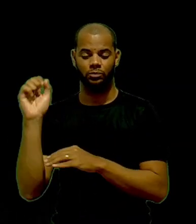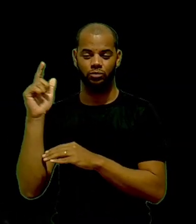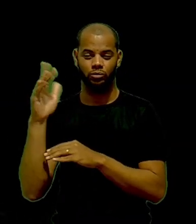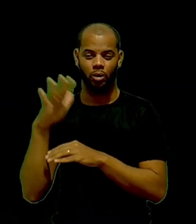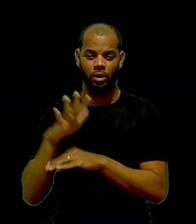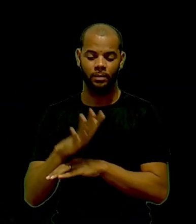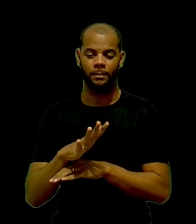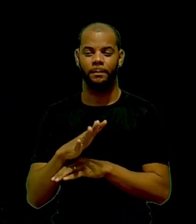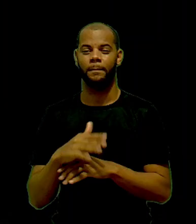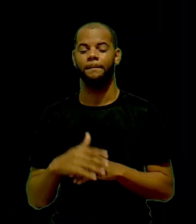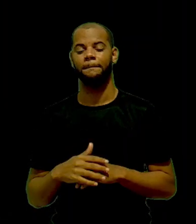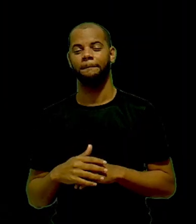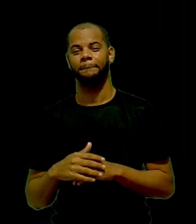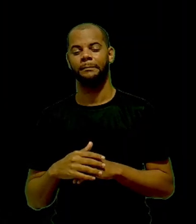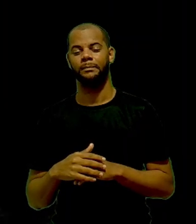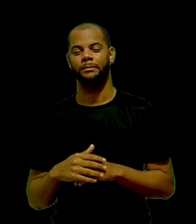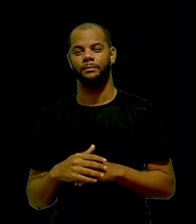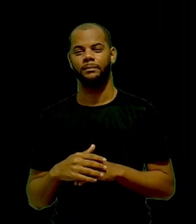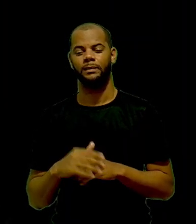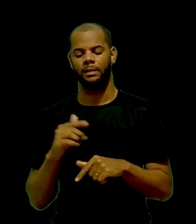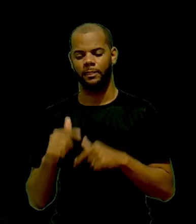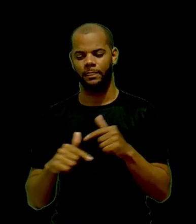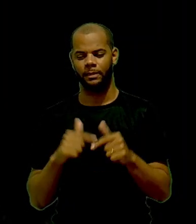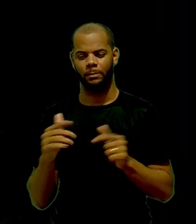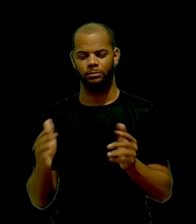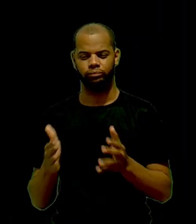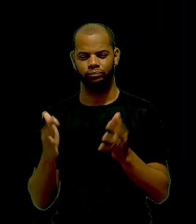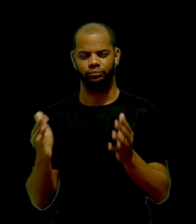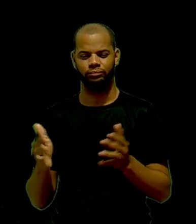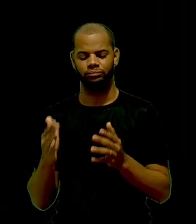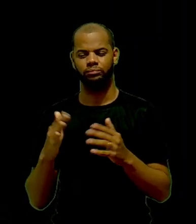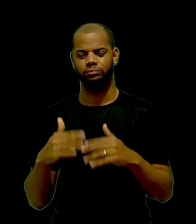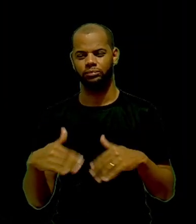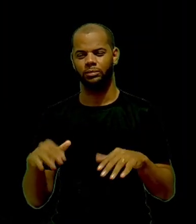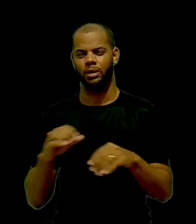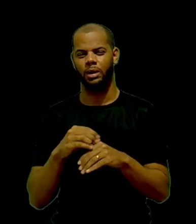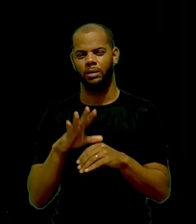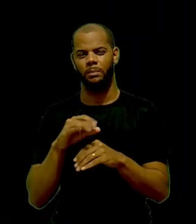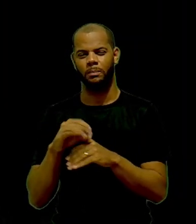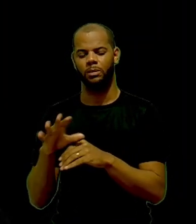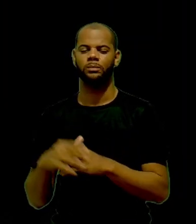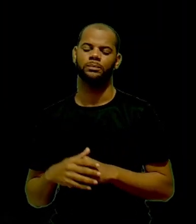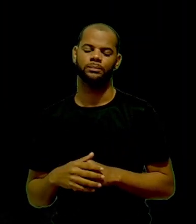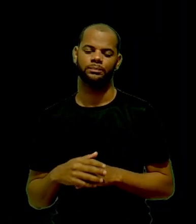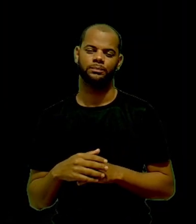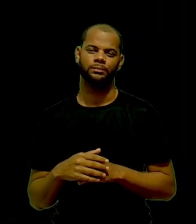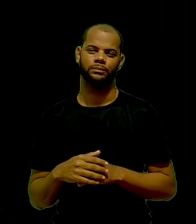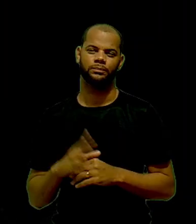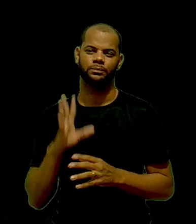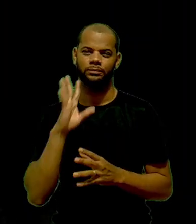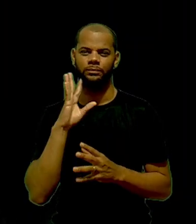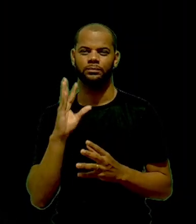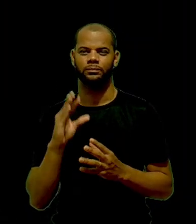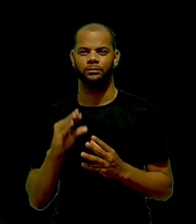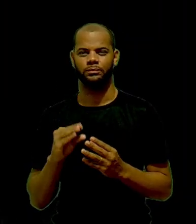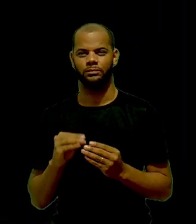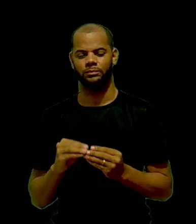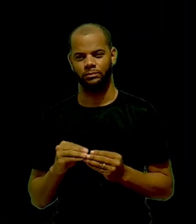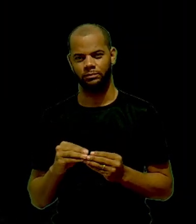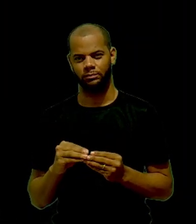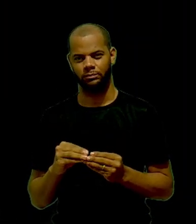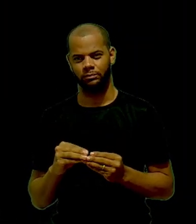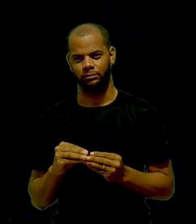de energia, com geração de empregos e redução da dependência de importações. Então, concluindo a minha